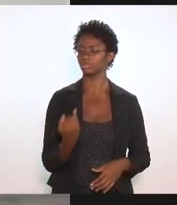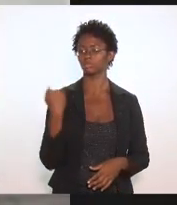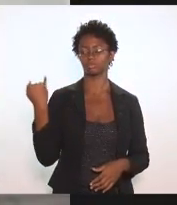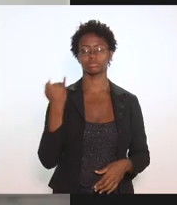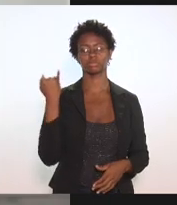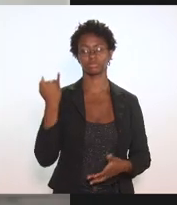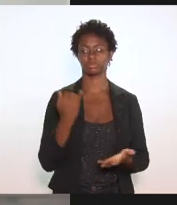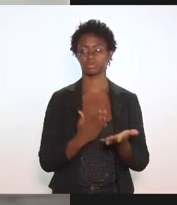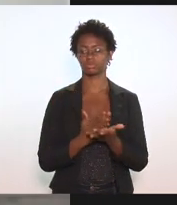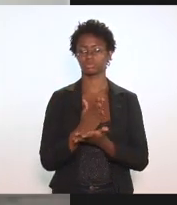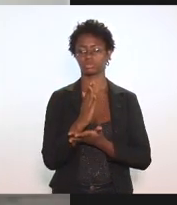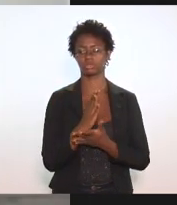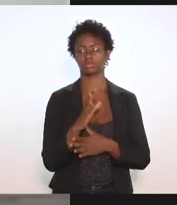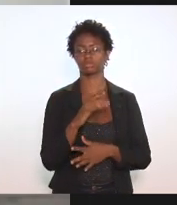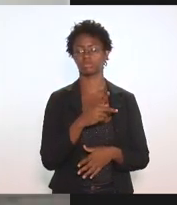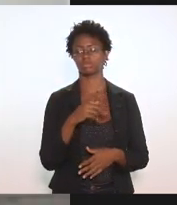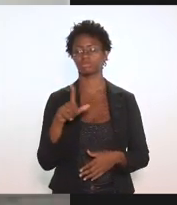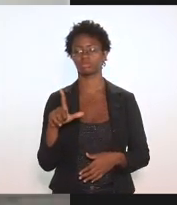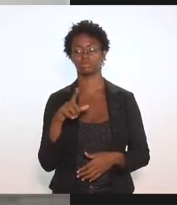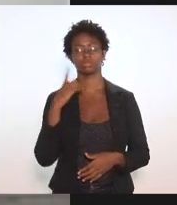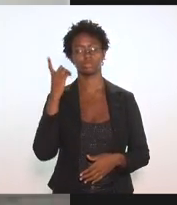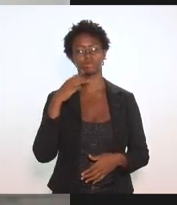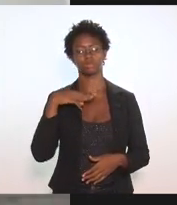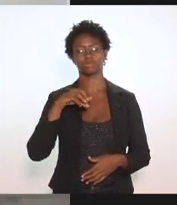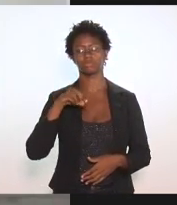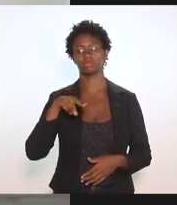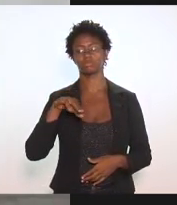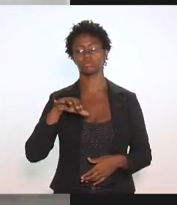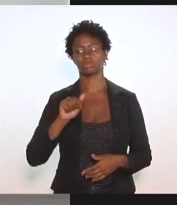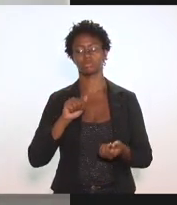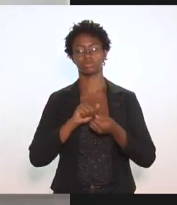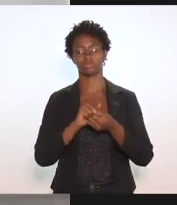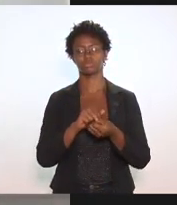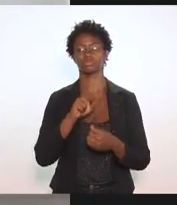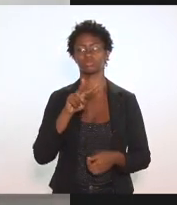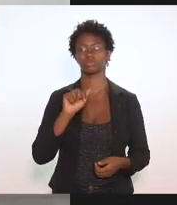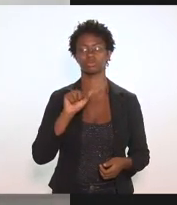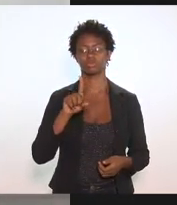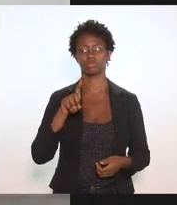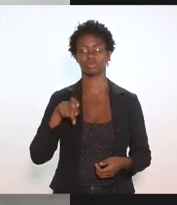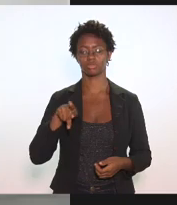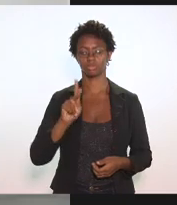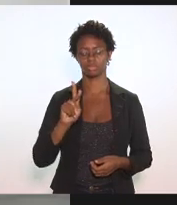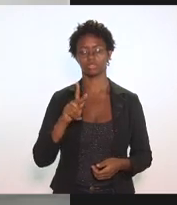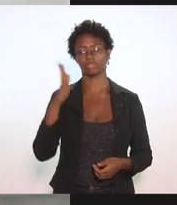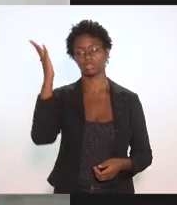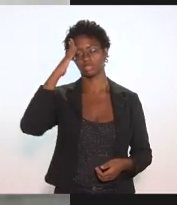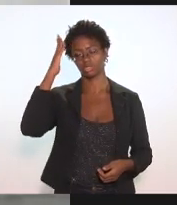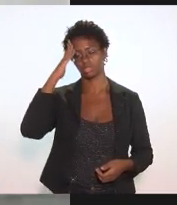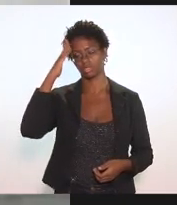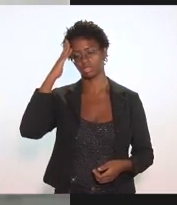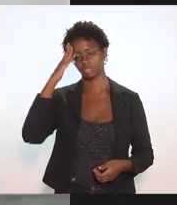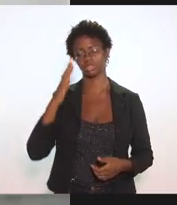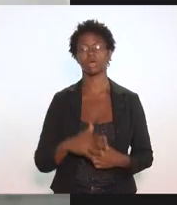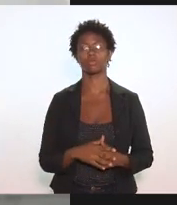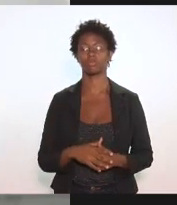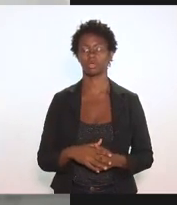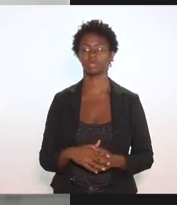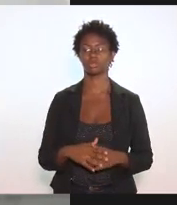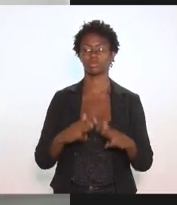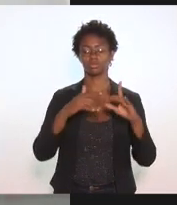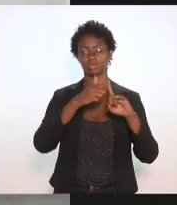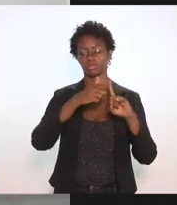do projeto da deputada Mônica Francisco, juntamente com o deputado Valdeque Carneiro, de reconhecer o terreiro da